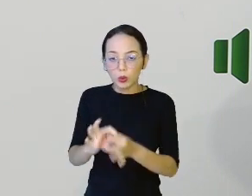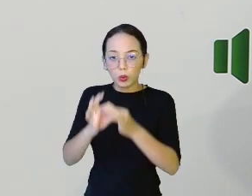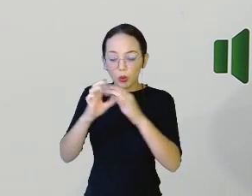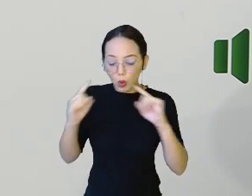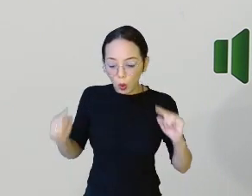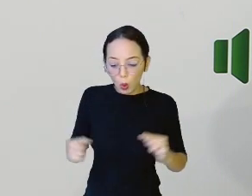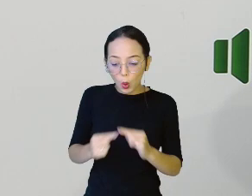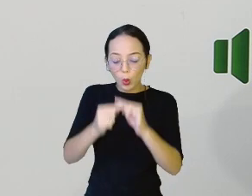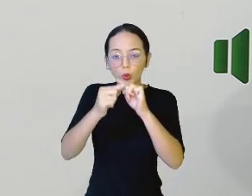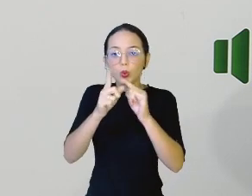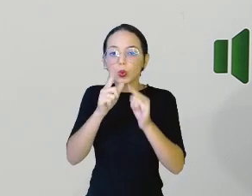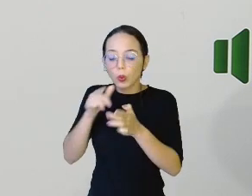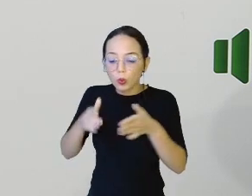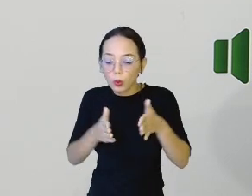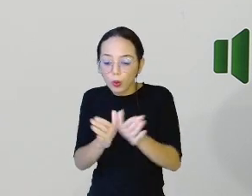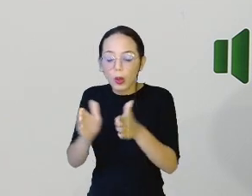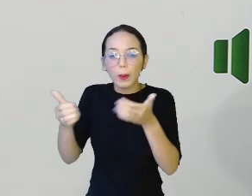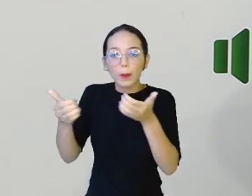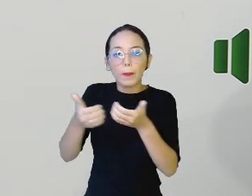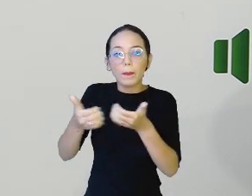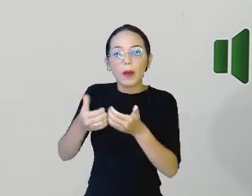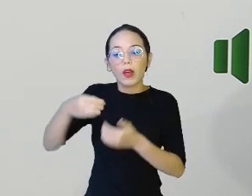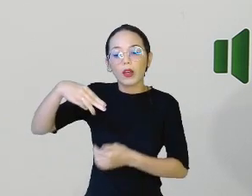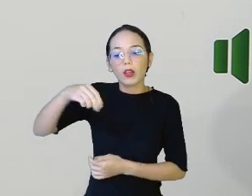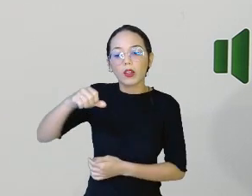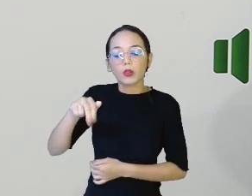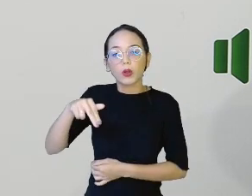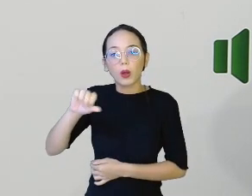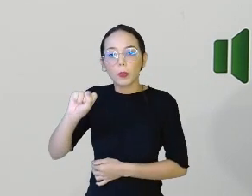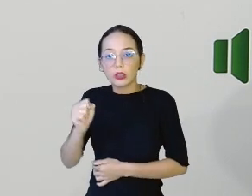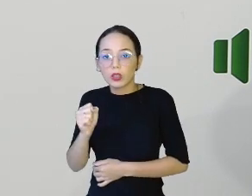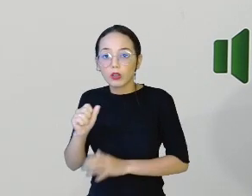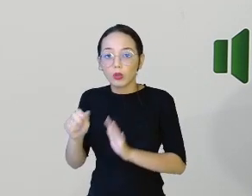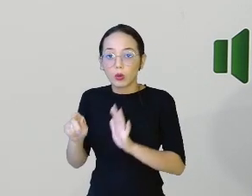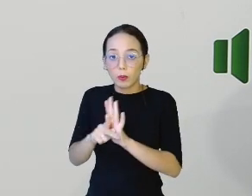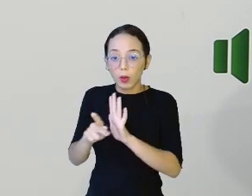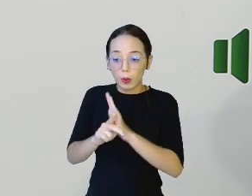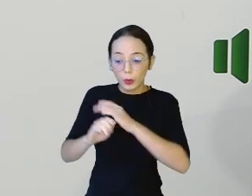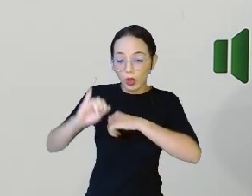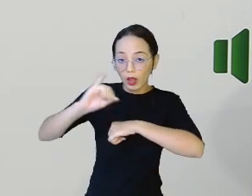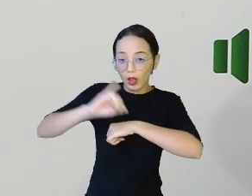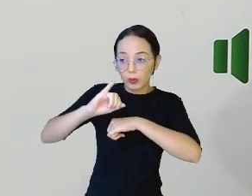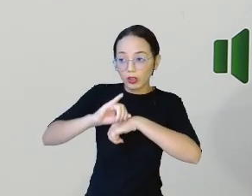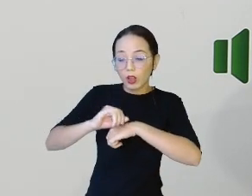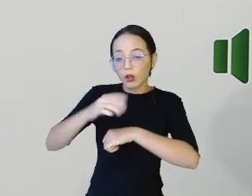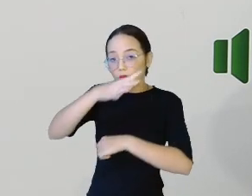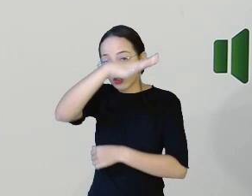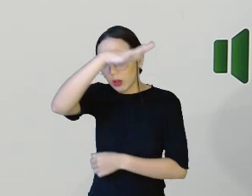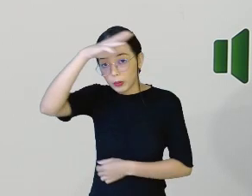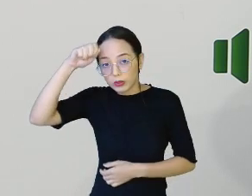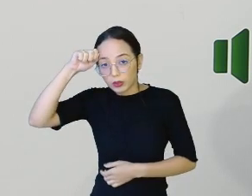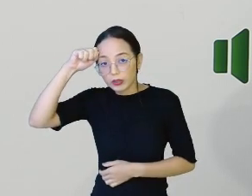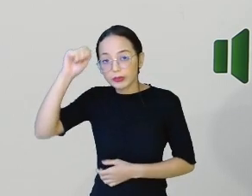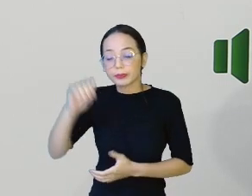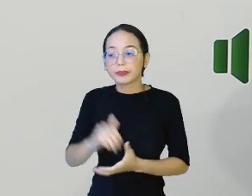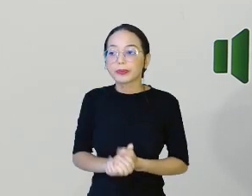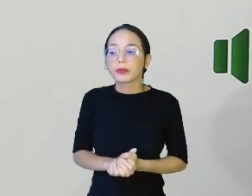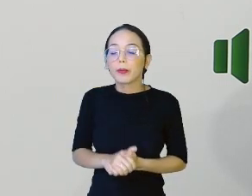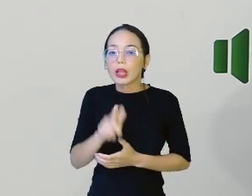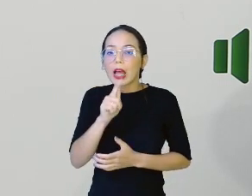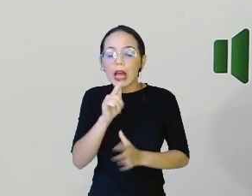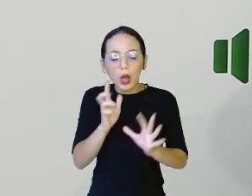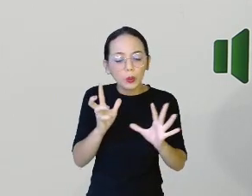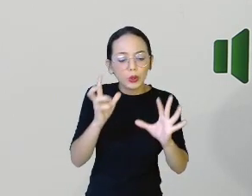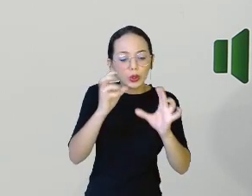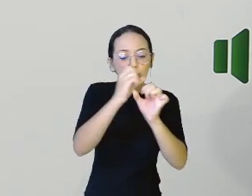nas proximidades de Manaus, tá certo? Que é a capital do Amazonas. As águas escuras do